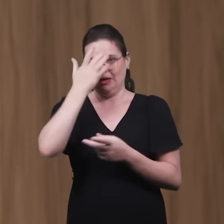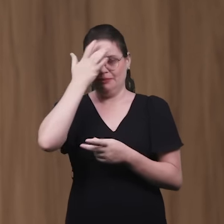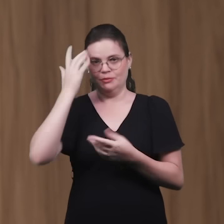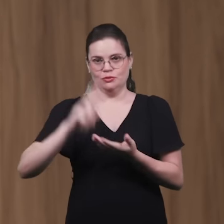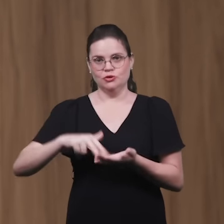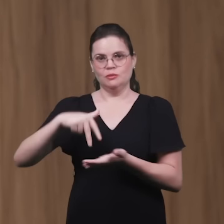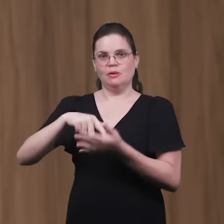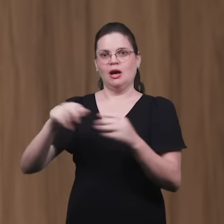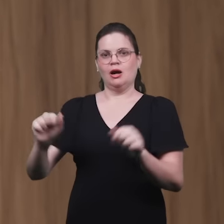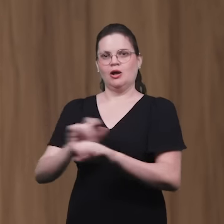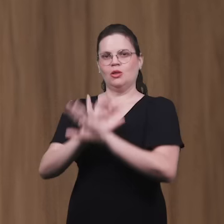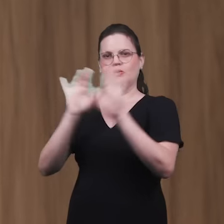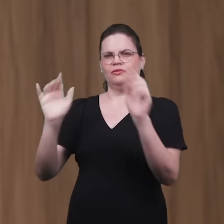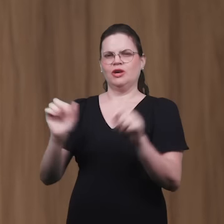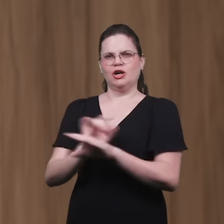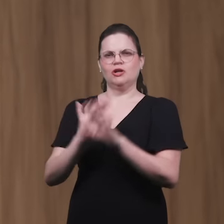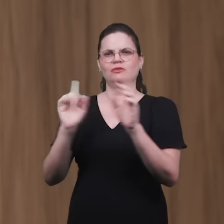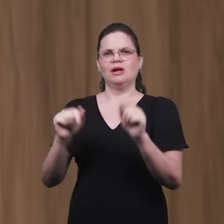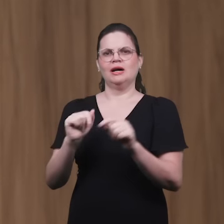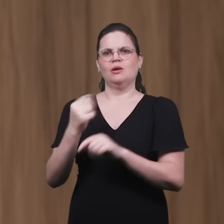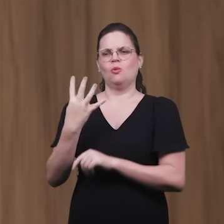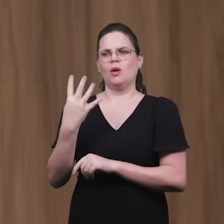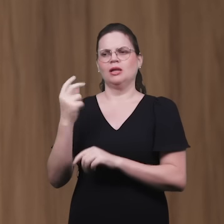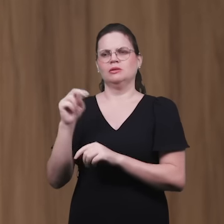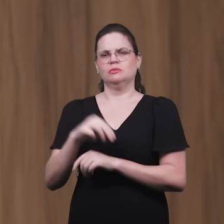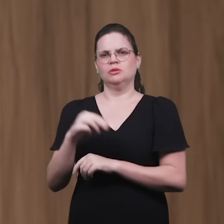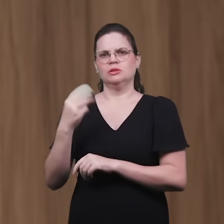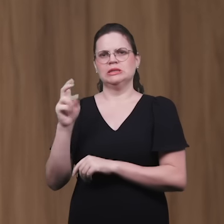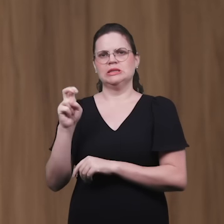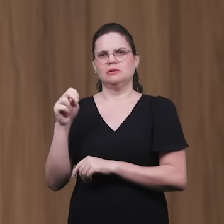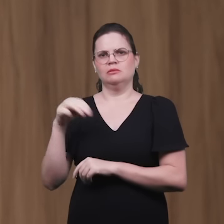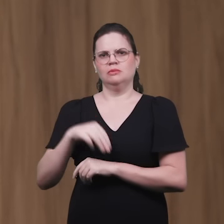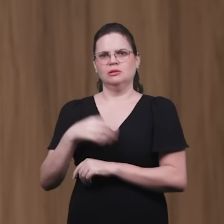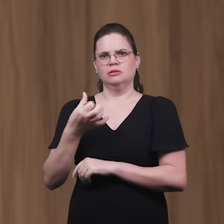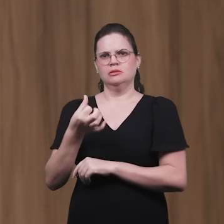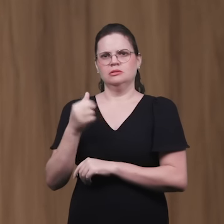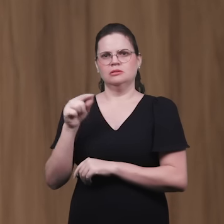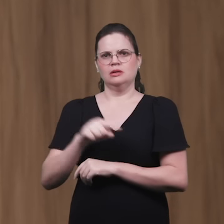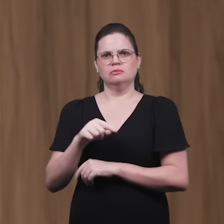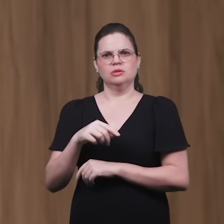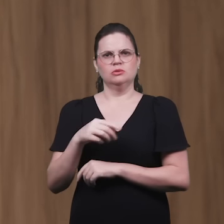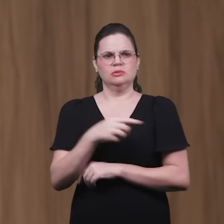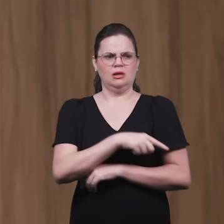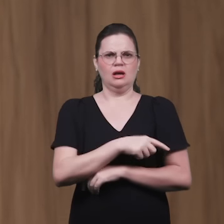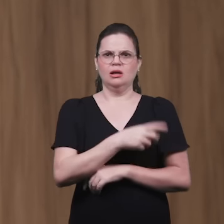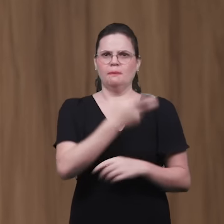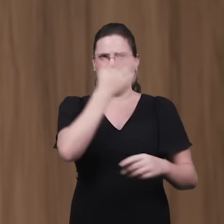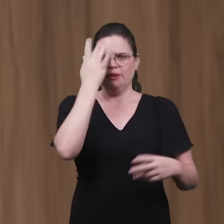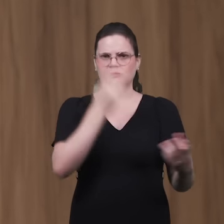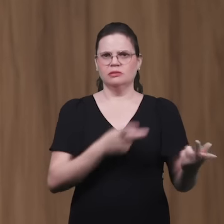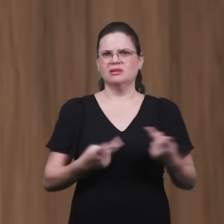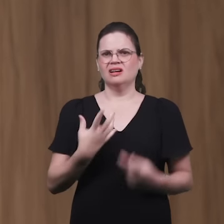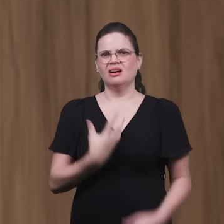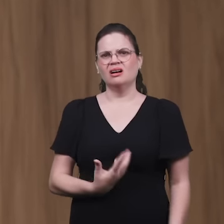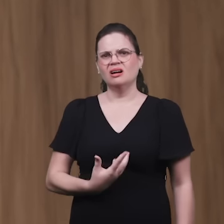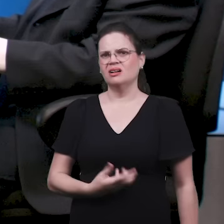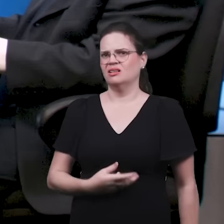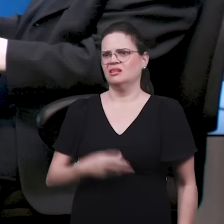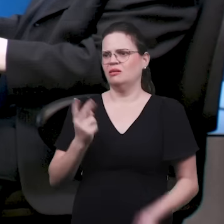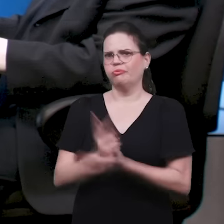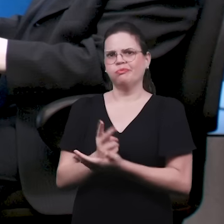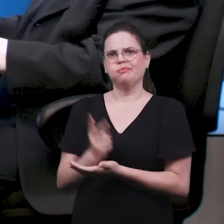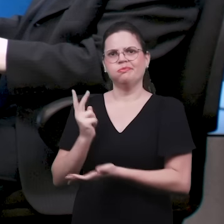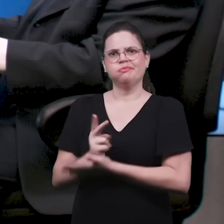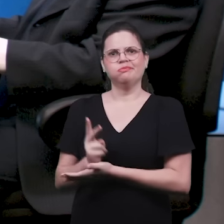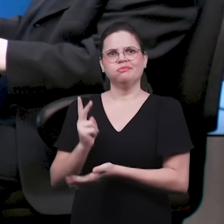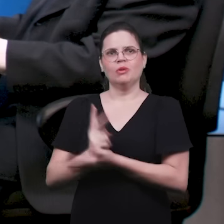uma glorificação, e ela vai glorificando, aí dá 4 minutos, 5 minutos, 6 minutos, o visitante se cansa com aquilo. O visitante, então,